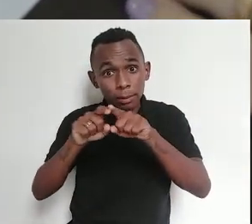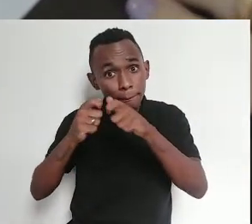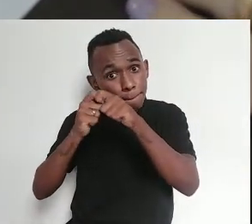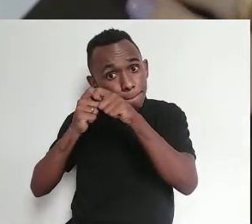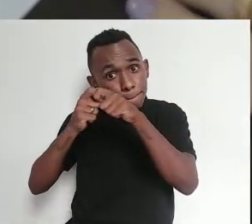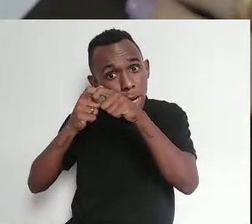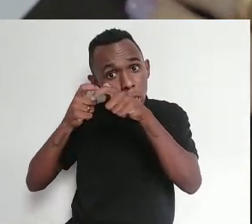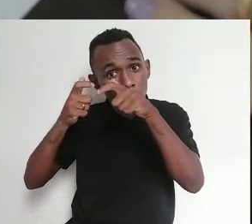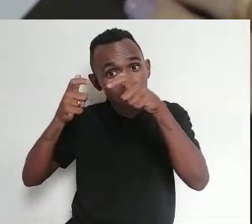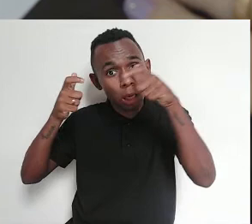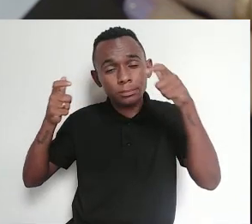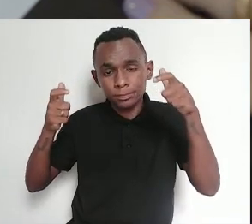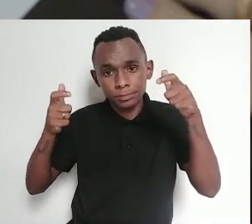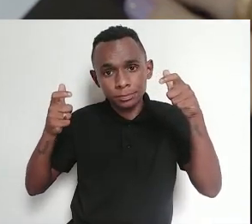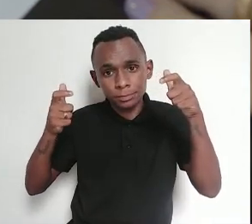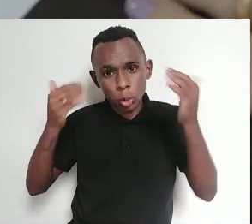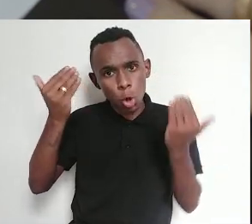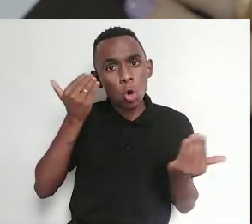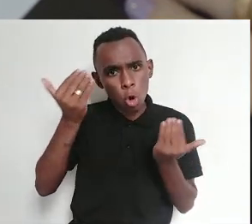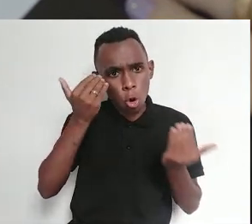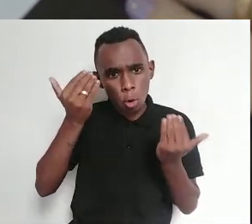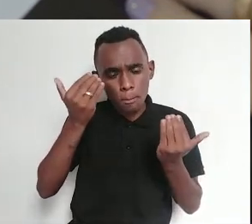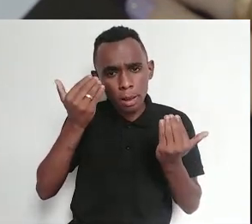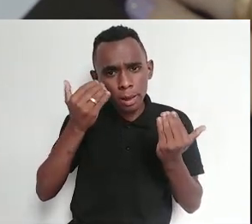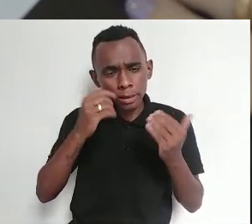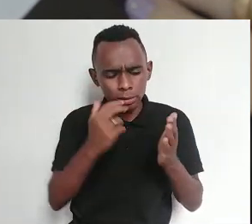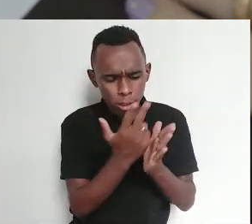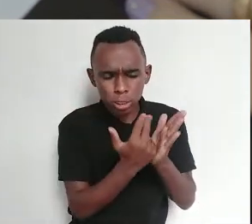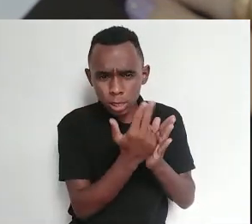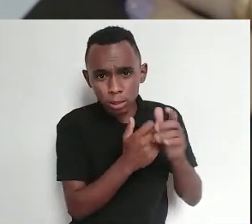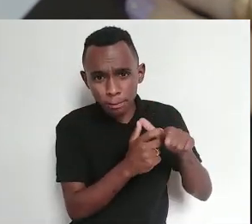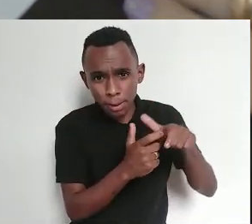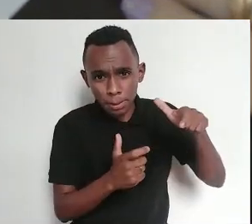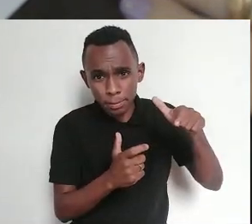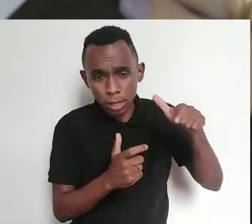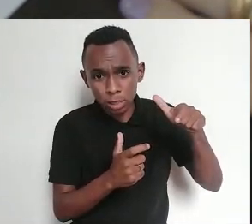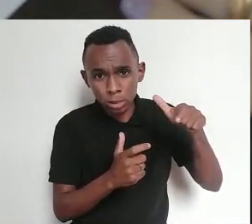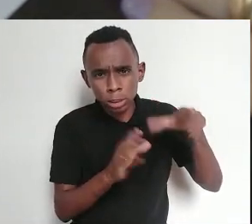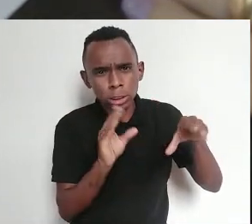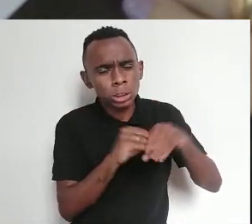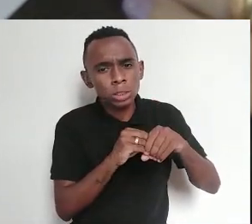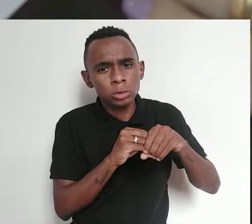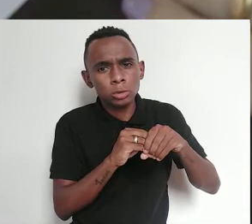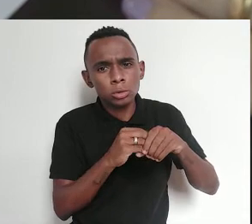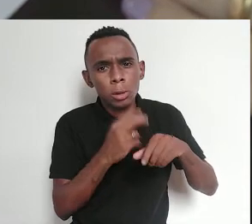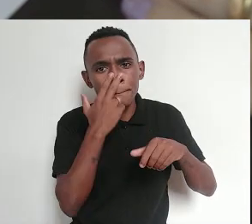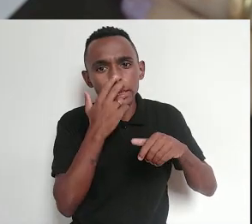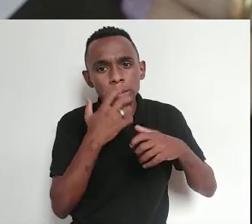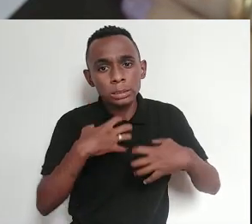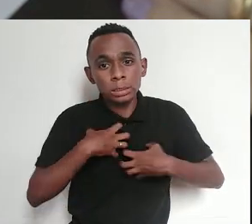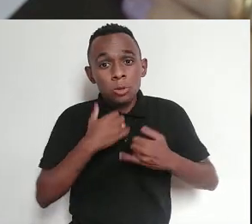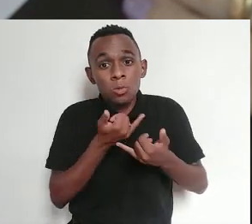E a mandala é uma concentração de energia. Então, depois que ela está